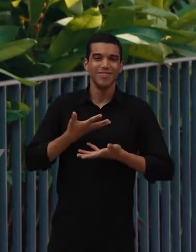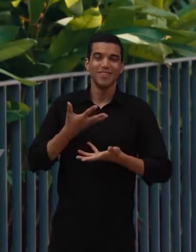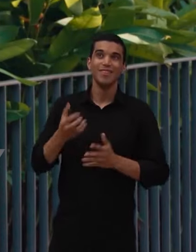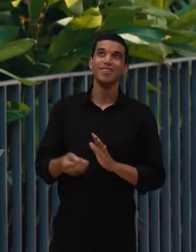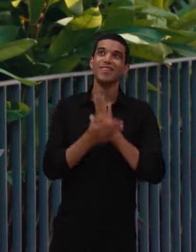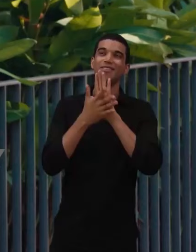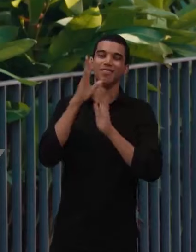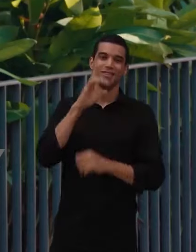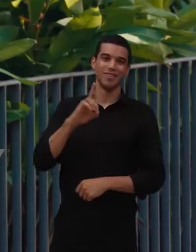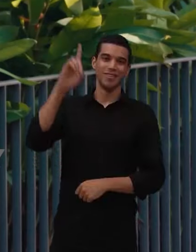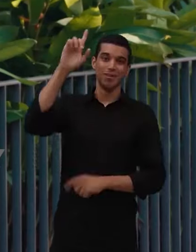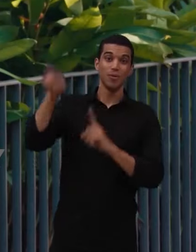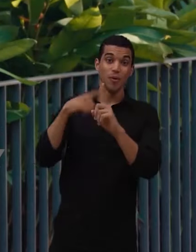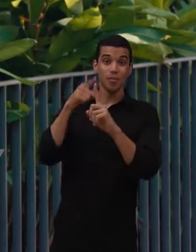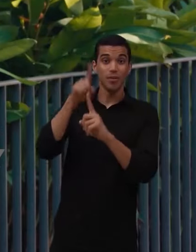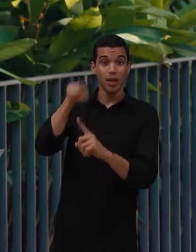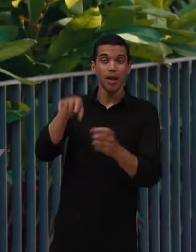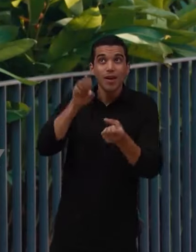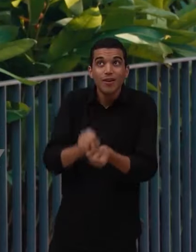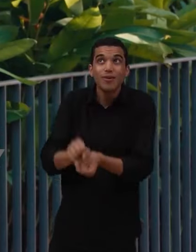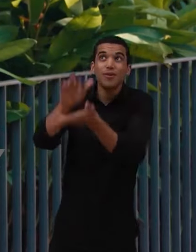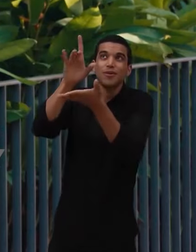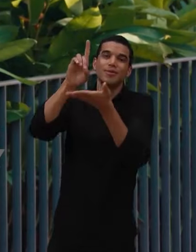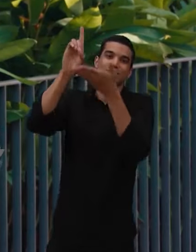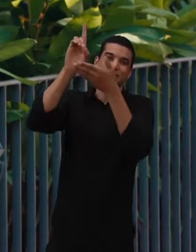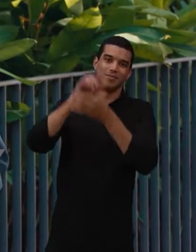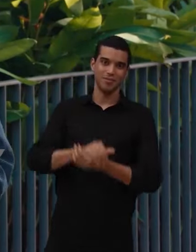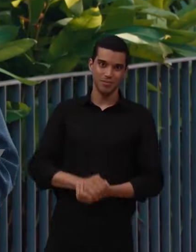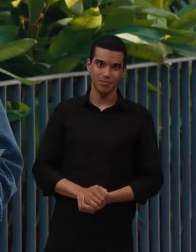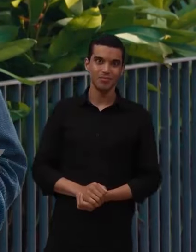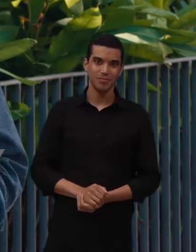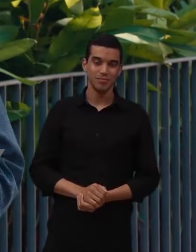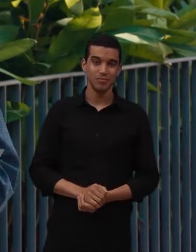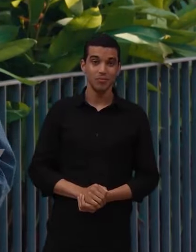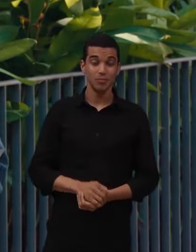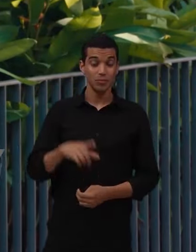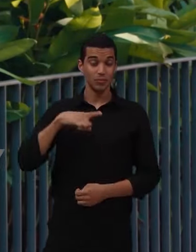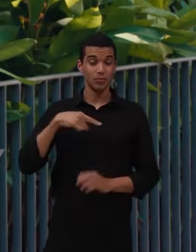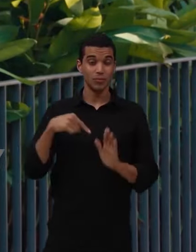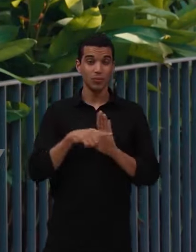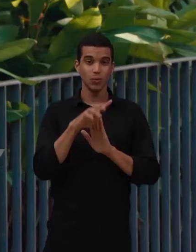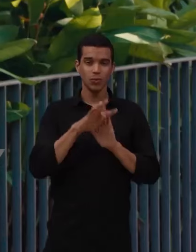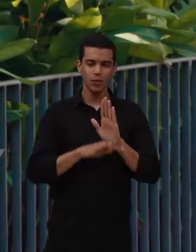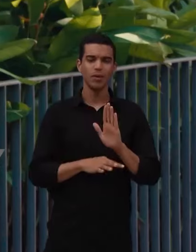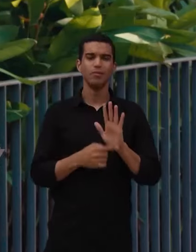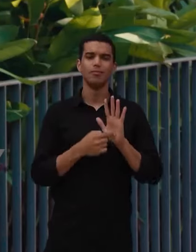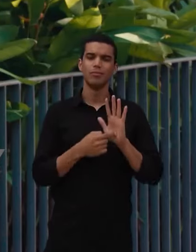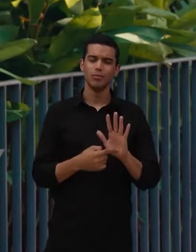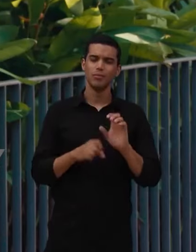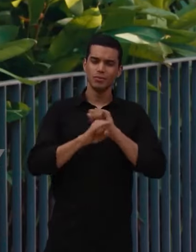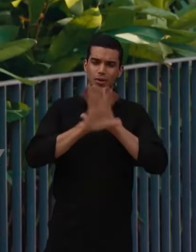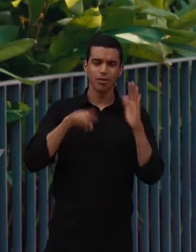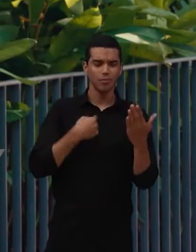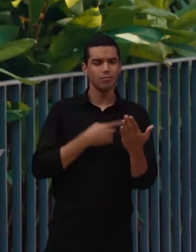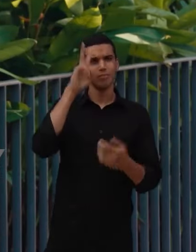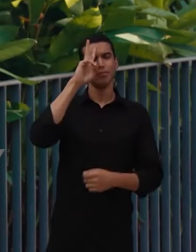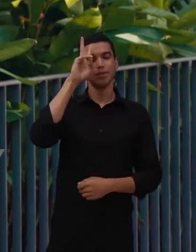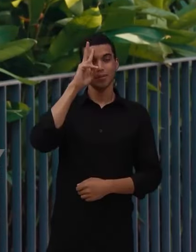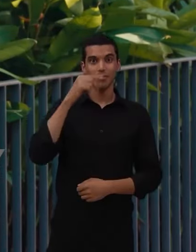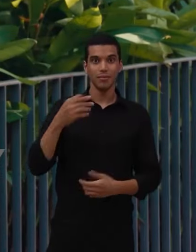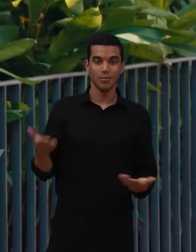é tudo para Deus, é para a glória de Deus. Existe um texto sagrado que muito nos emprega neste